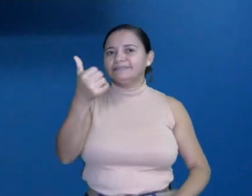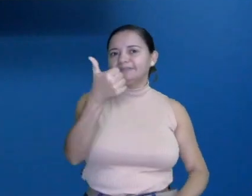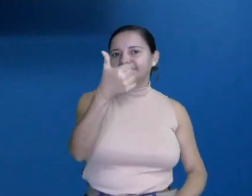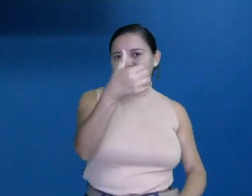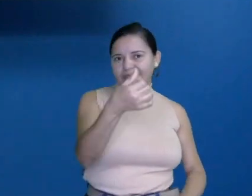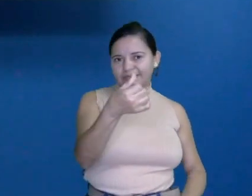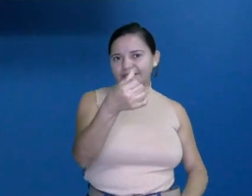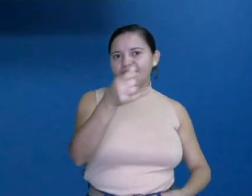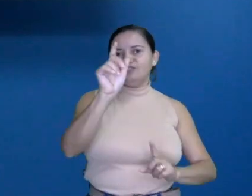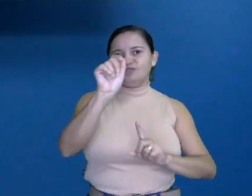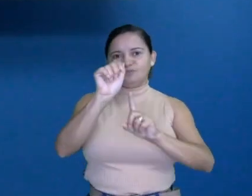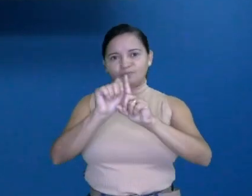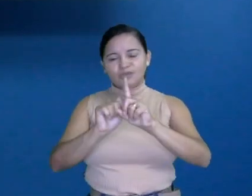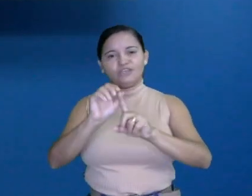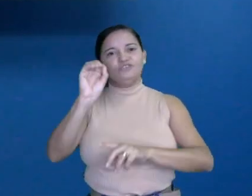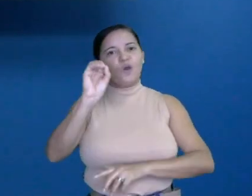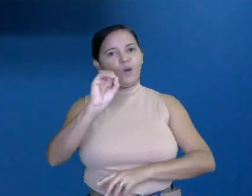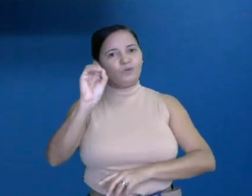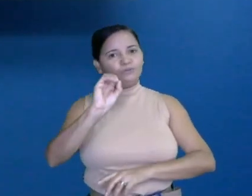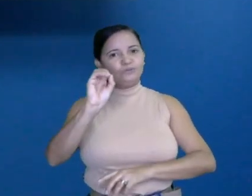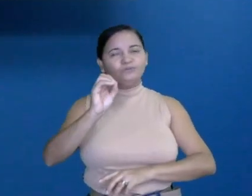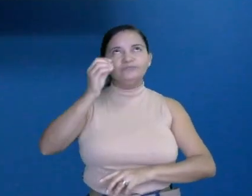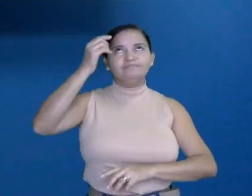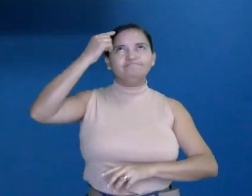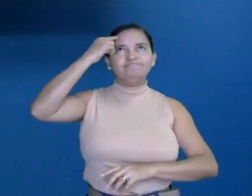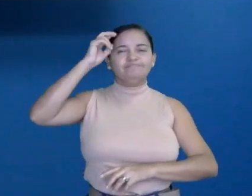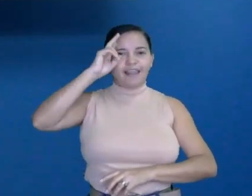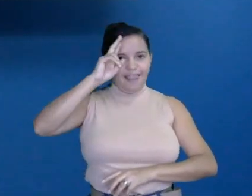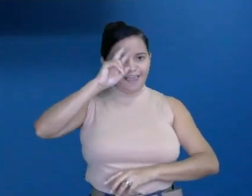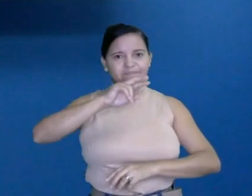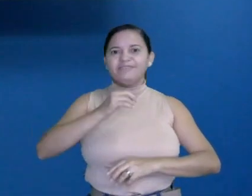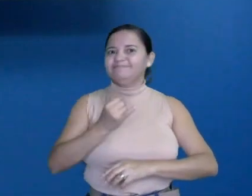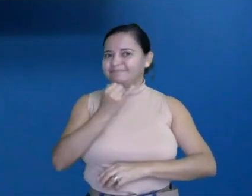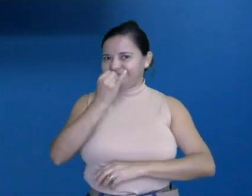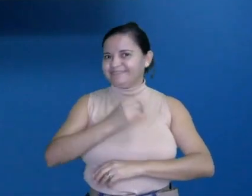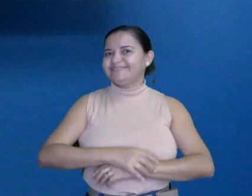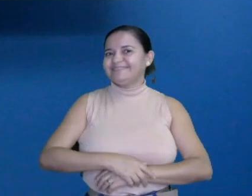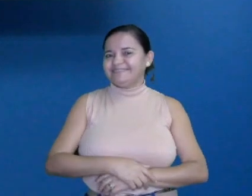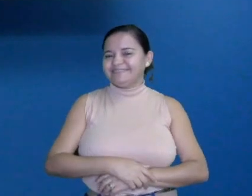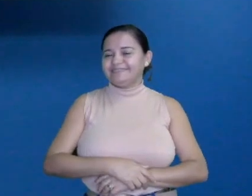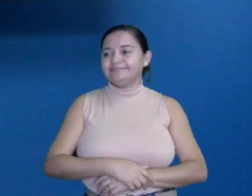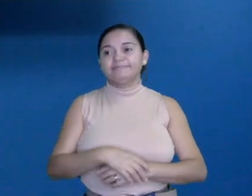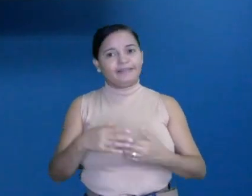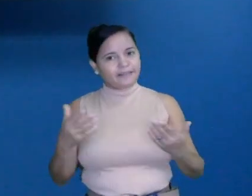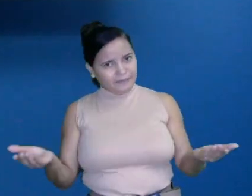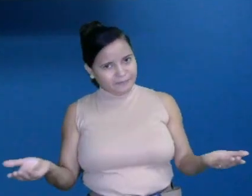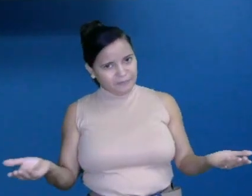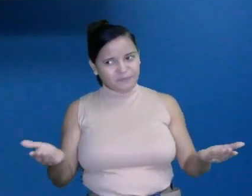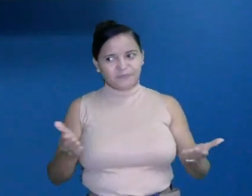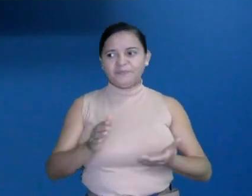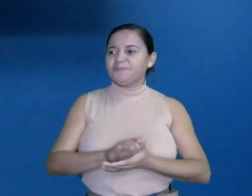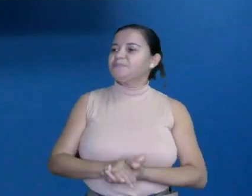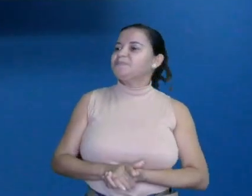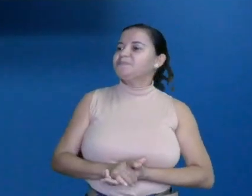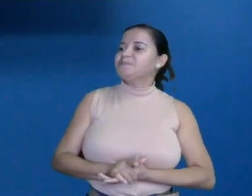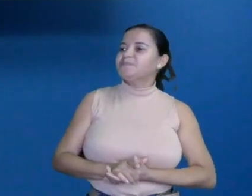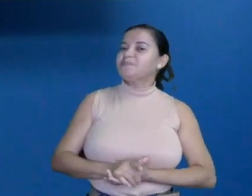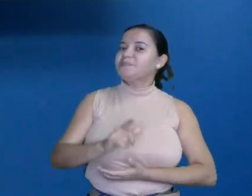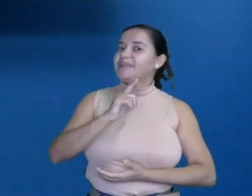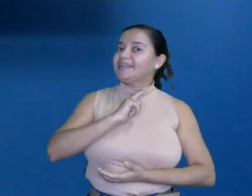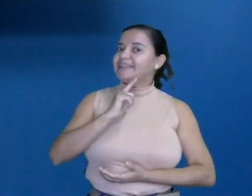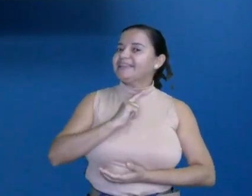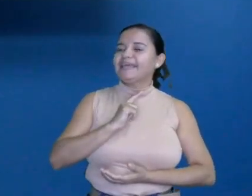de outubro. Então grava essa data, muito importante, hein? Então, pessoal, qual a importância de